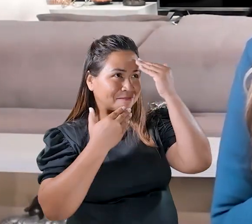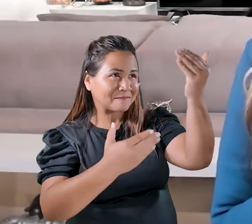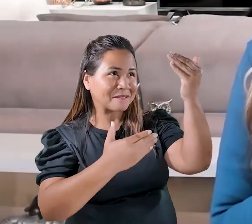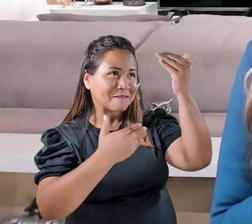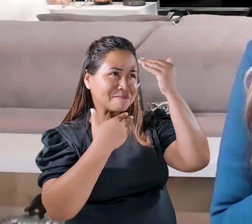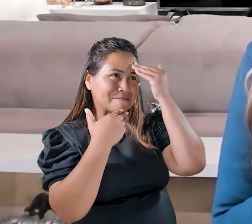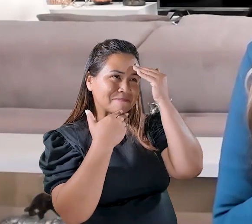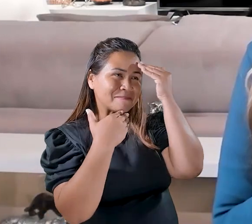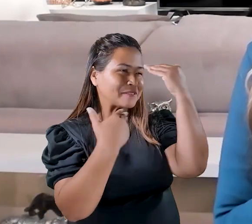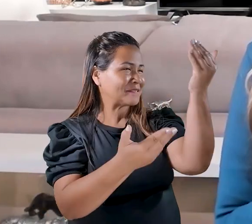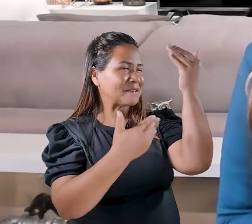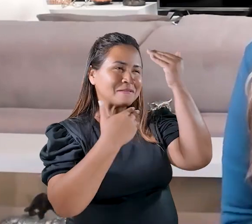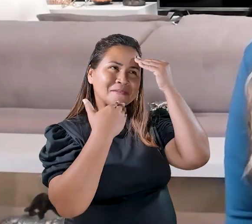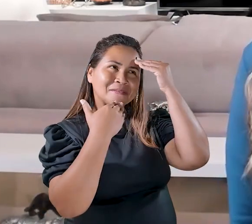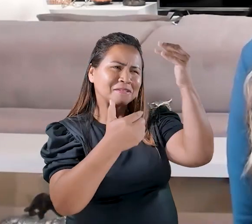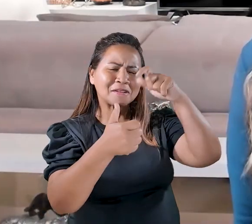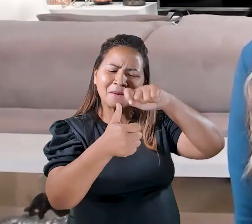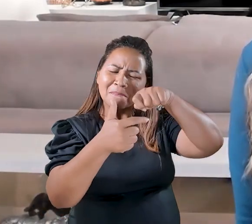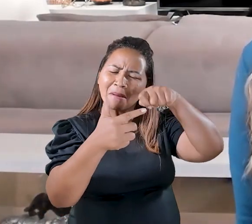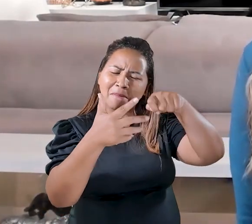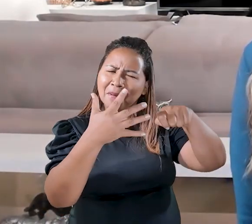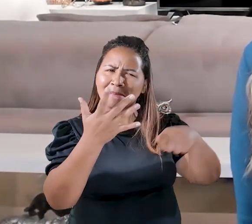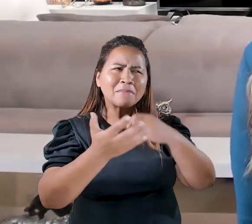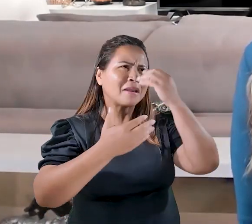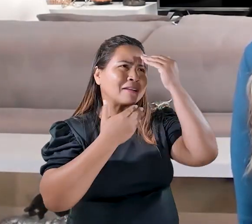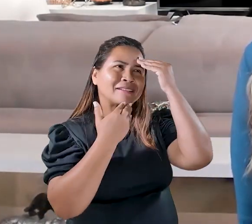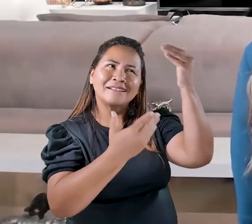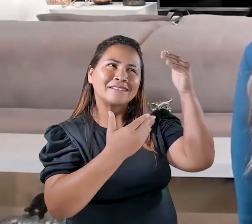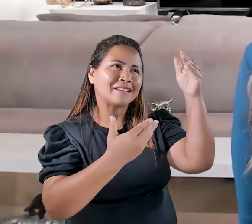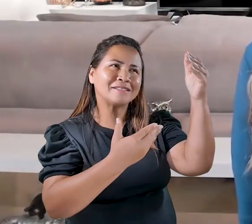grato. Eu sou grato.